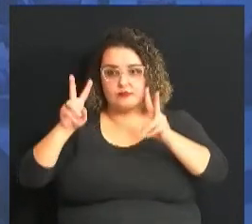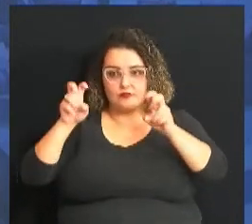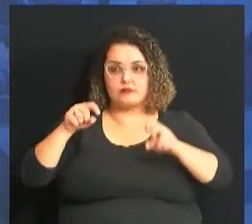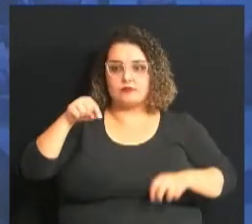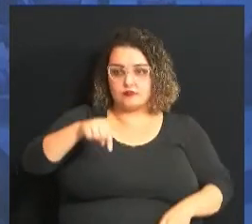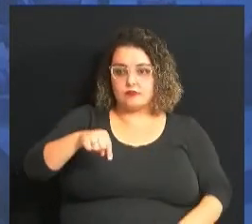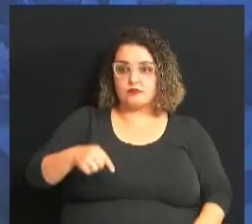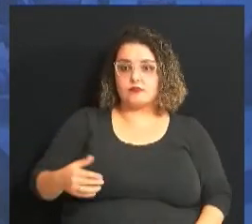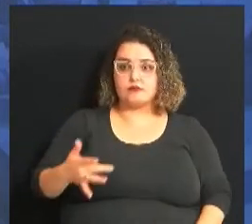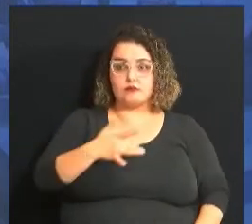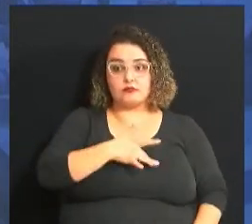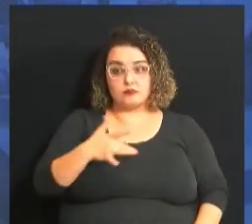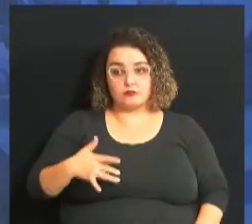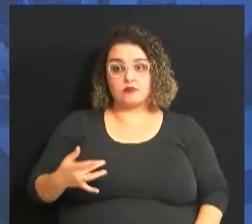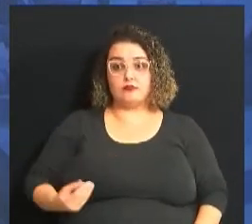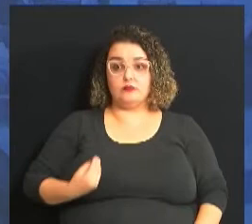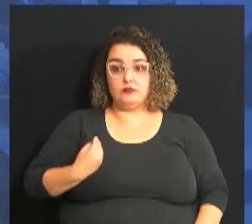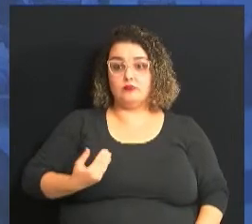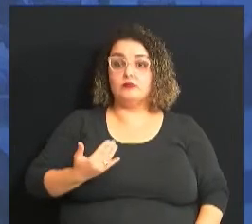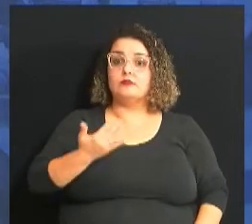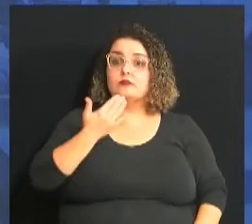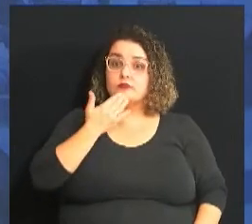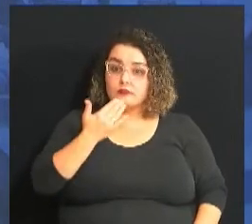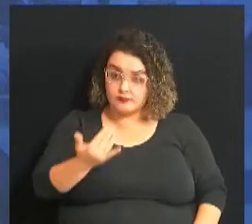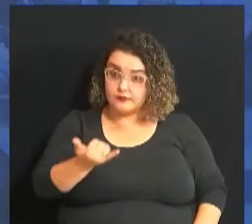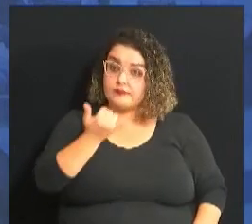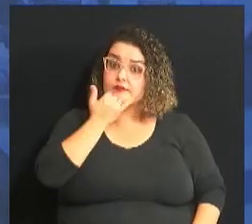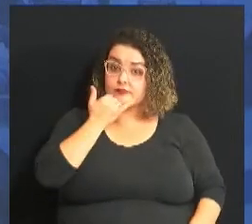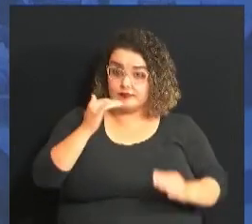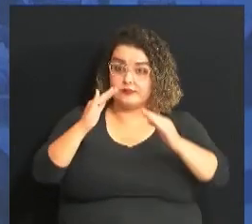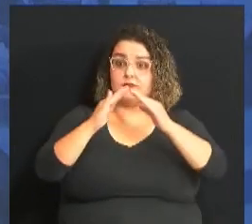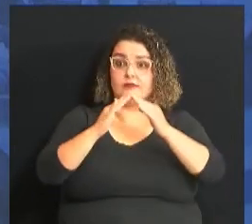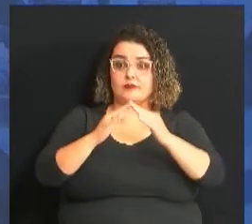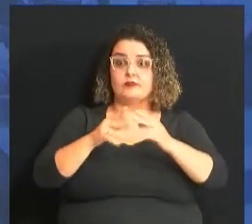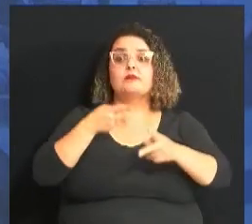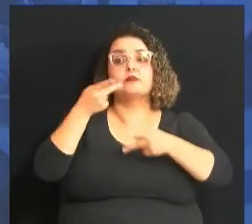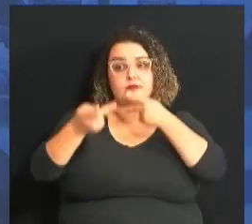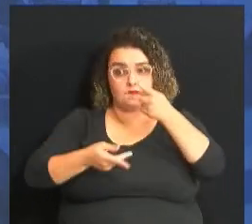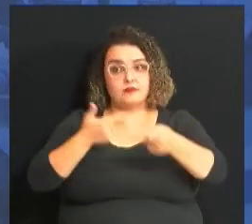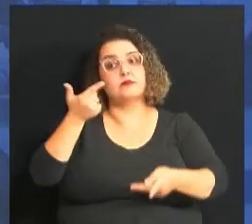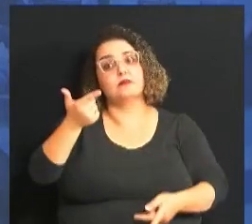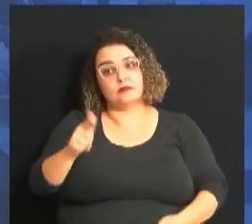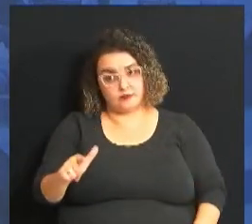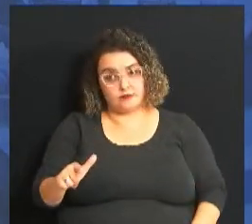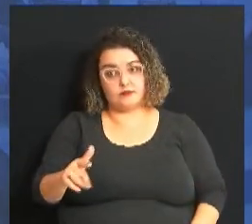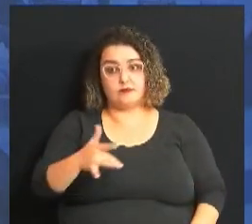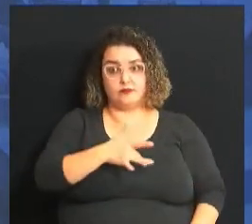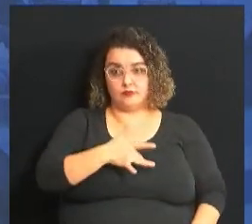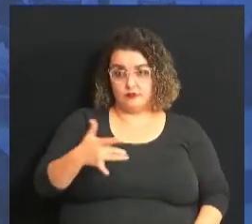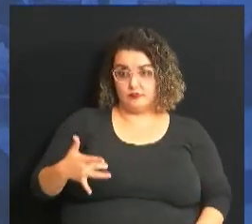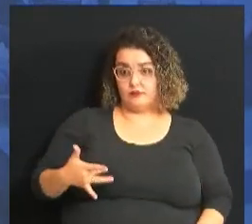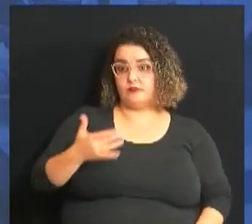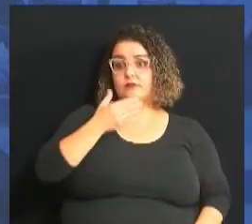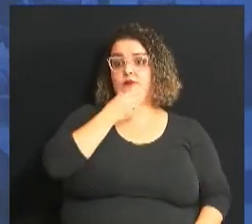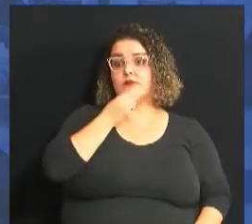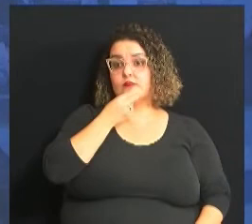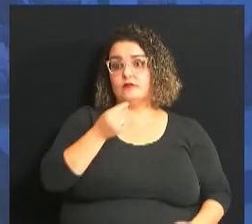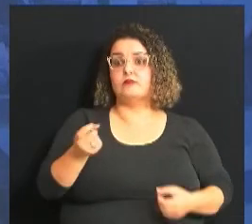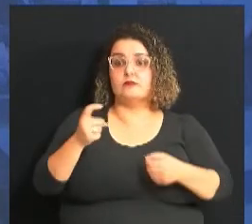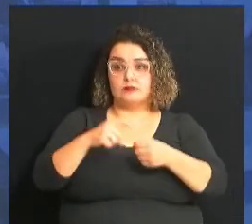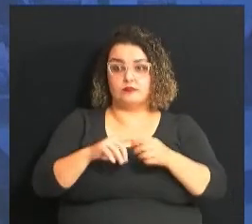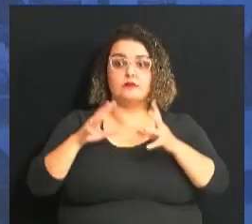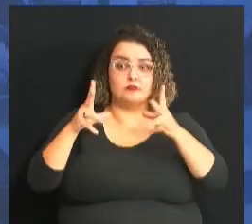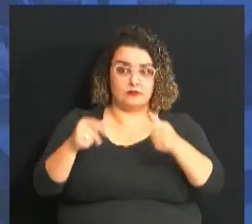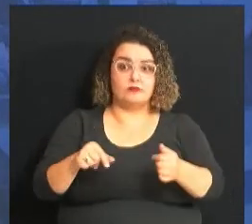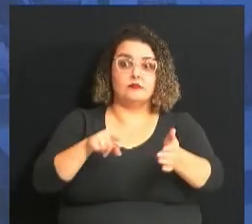no Saúde é Vida. Até peço desculpa para o pessoal de casa, a gente vai falar de novo sobre a saúde do homem e voltar a fazer todas essas